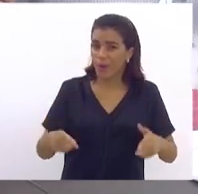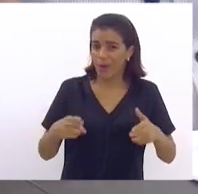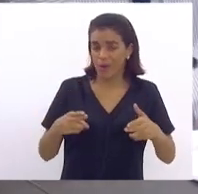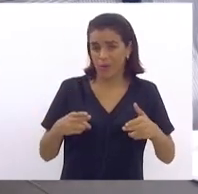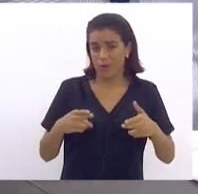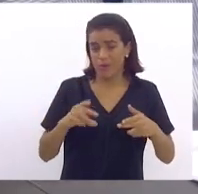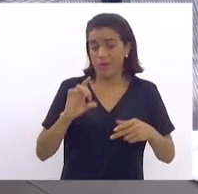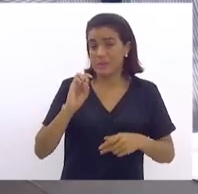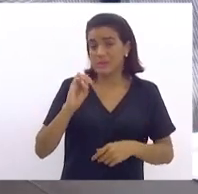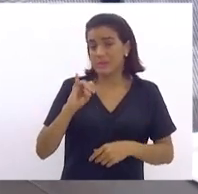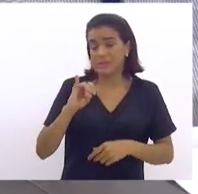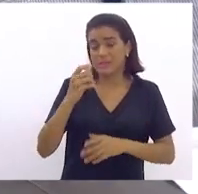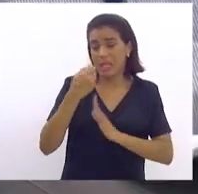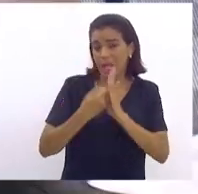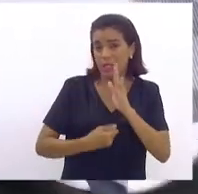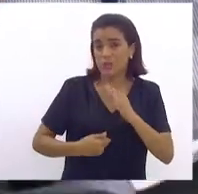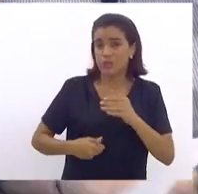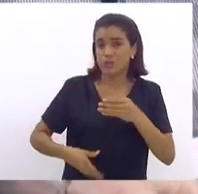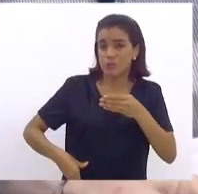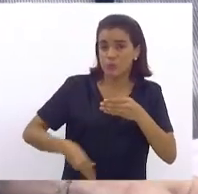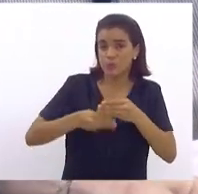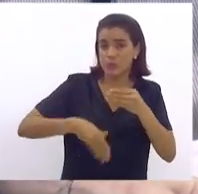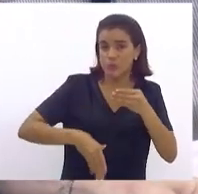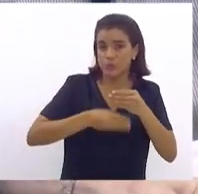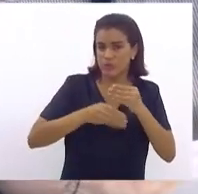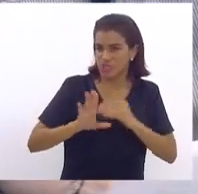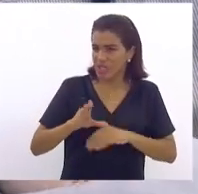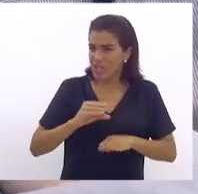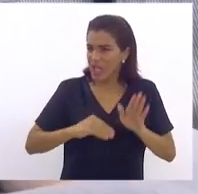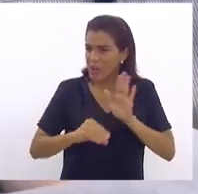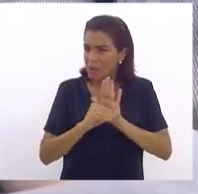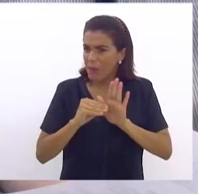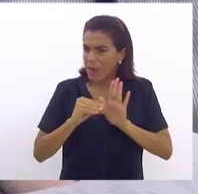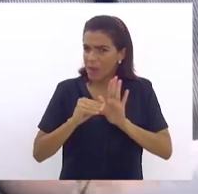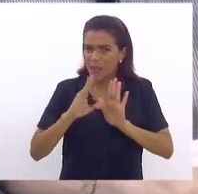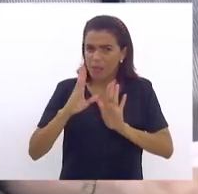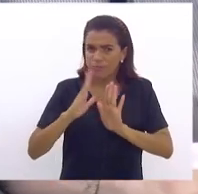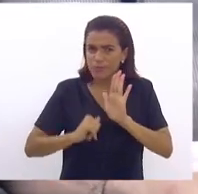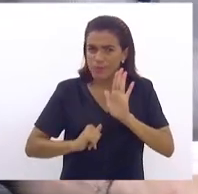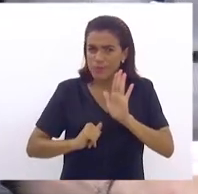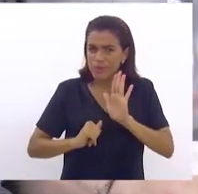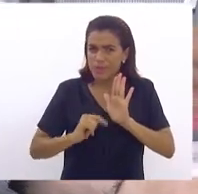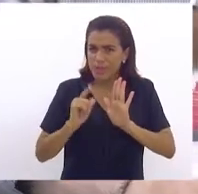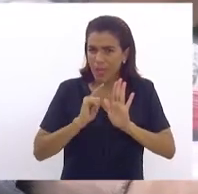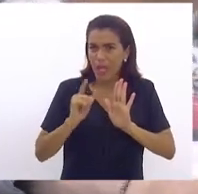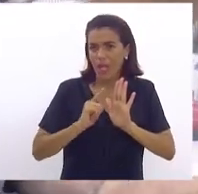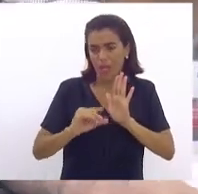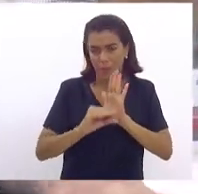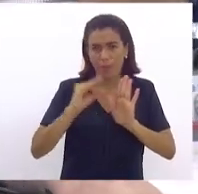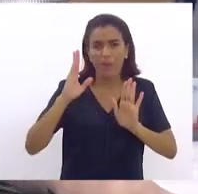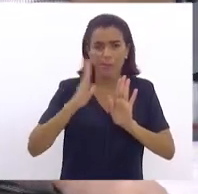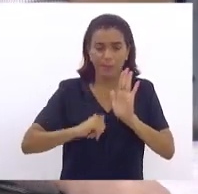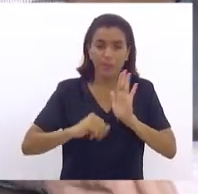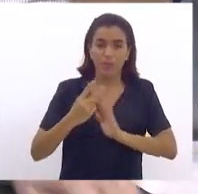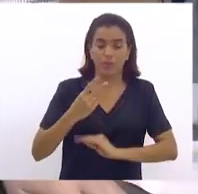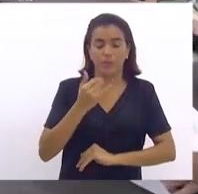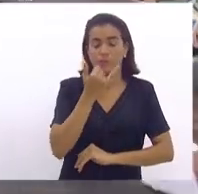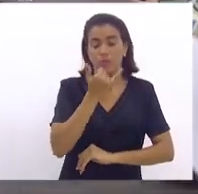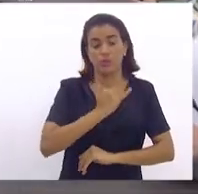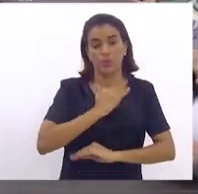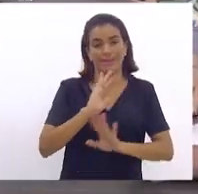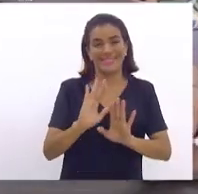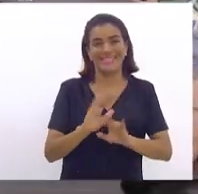suplementadas se necessário. Já tem emenda supressiva, uma dos dois? Ah, bom, já tem emenda supressiva dos dois.